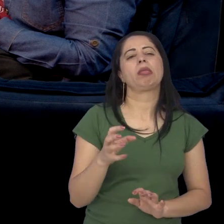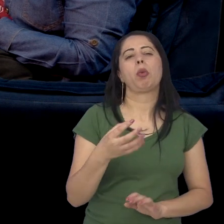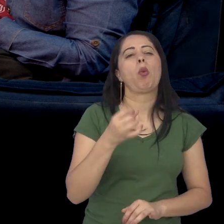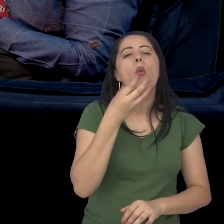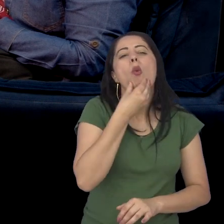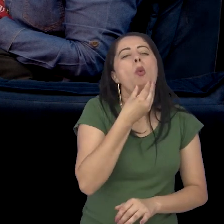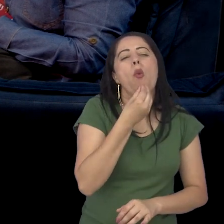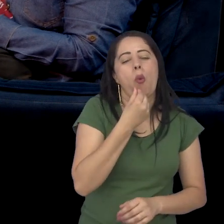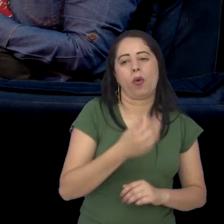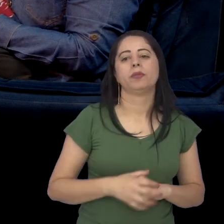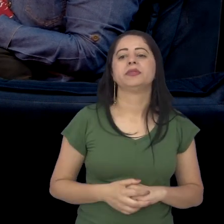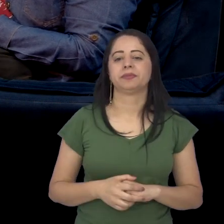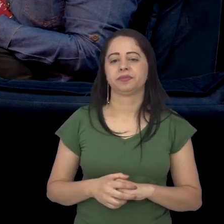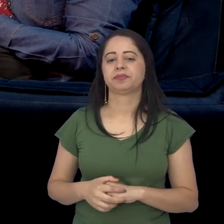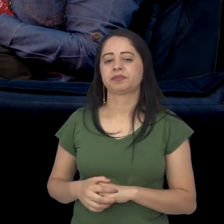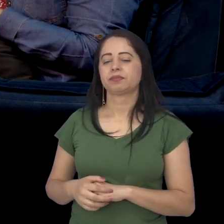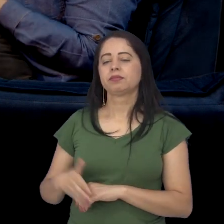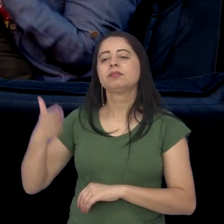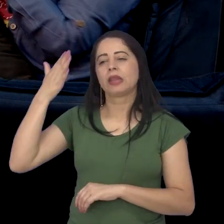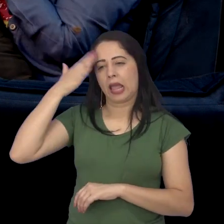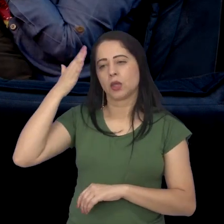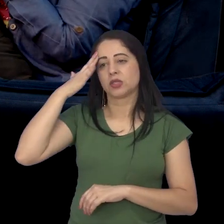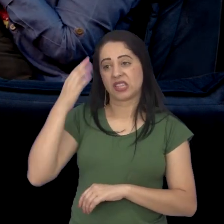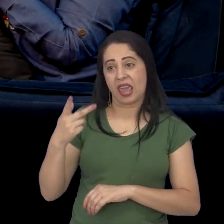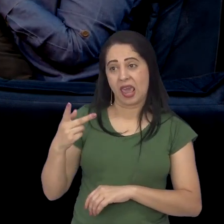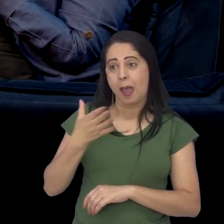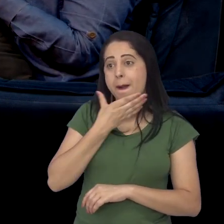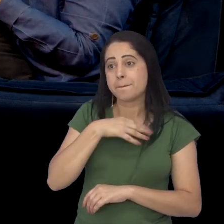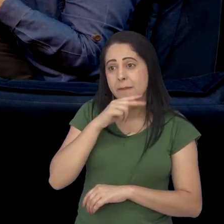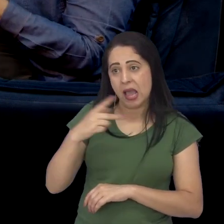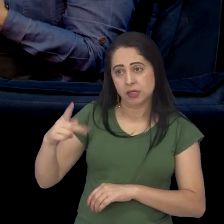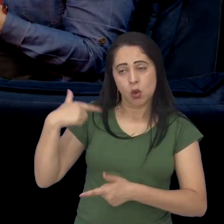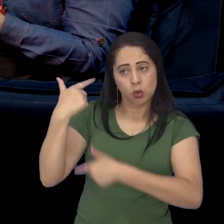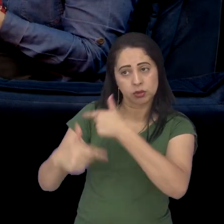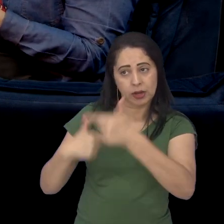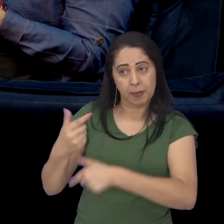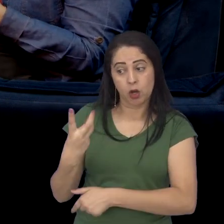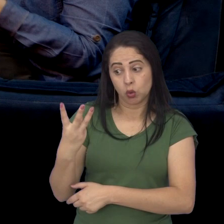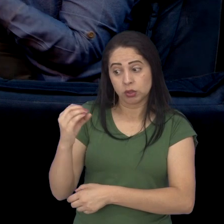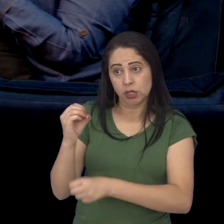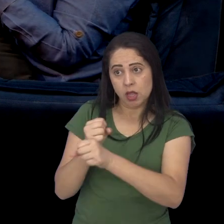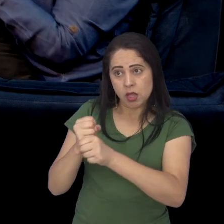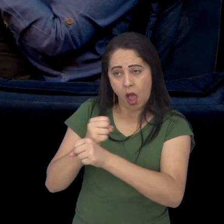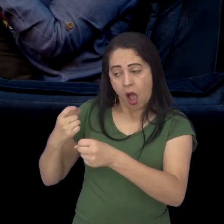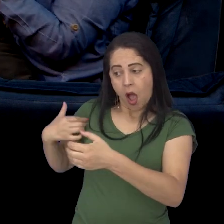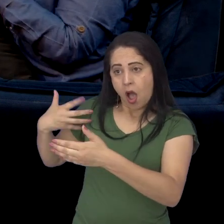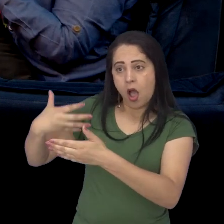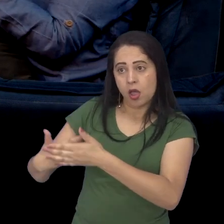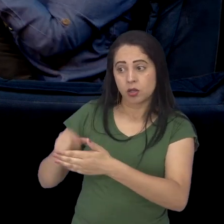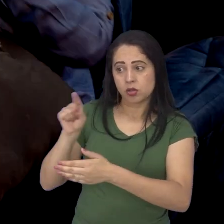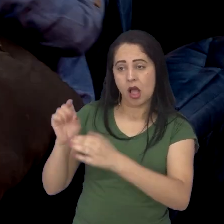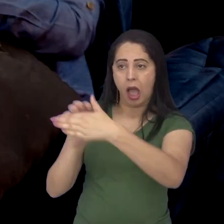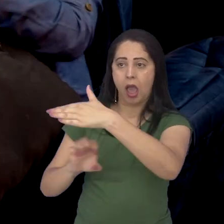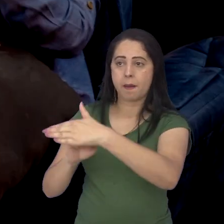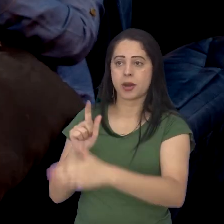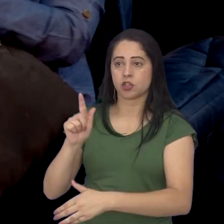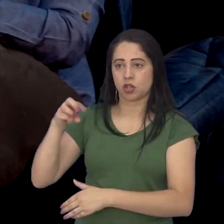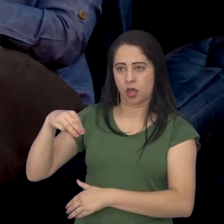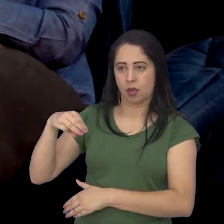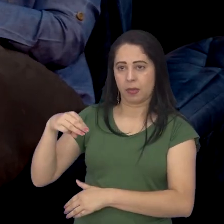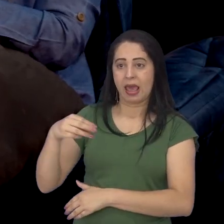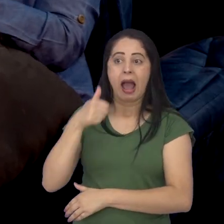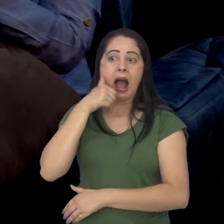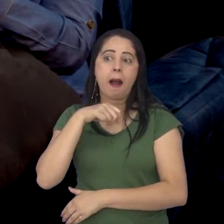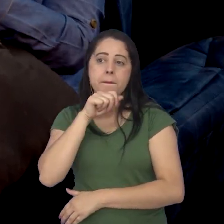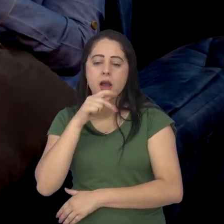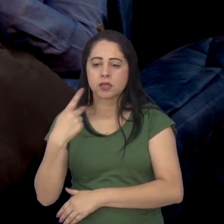verdade. eu fui bem boazinha. Mas eu sei que seu pai trabalhou 30 anos na GM e a sua mãe ficou mais trabalhando em